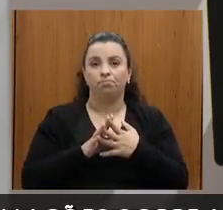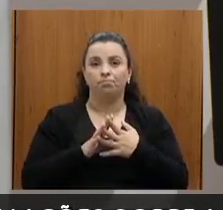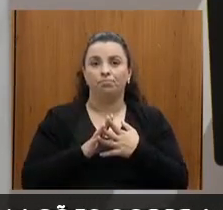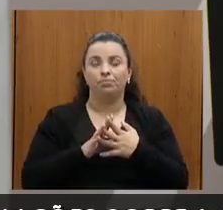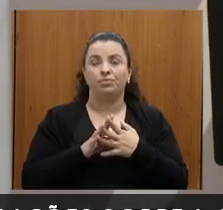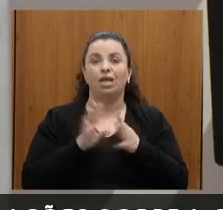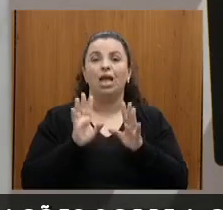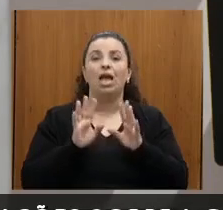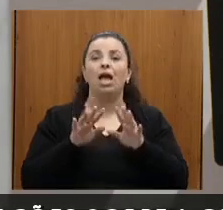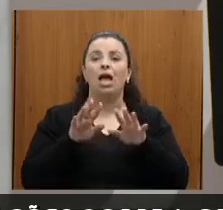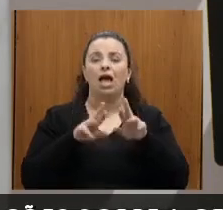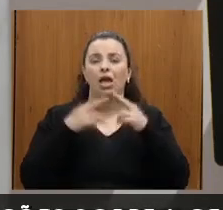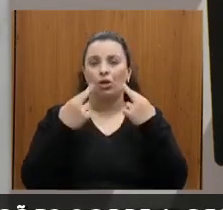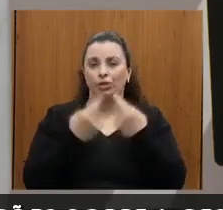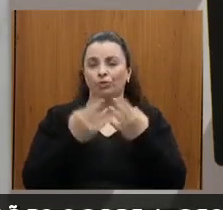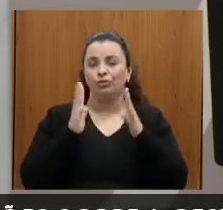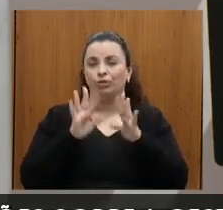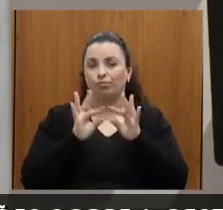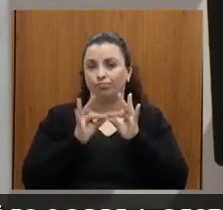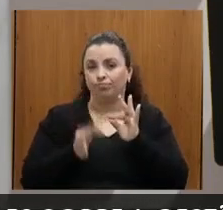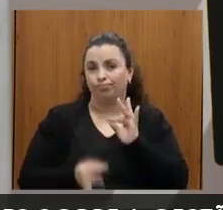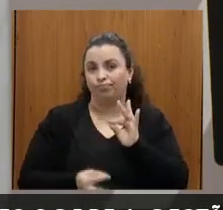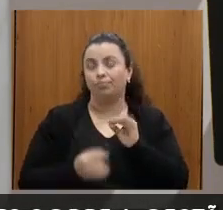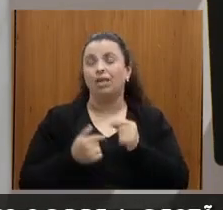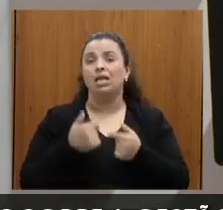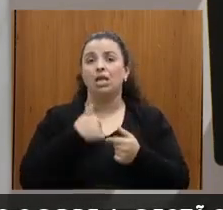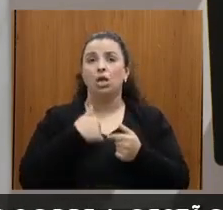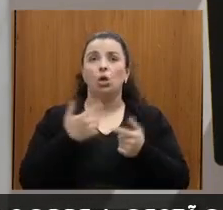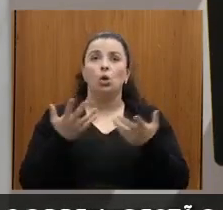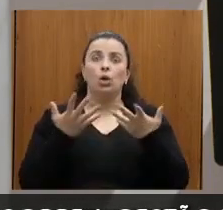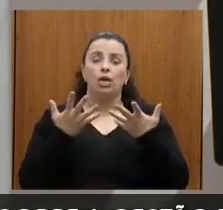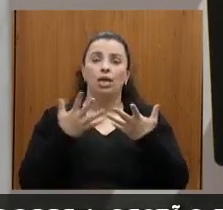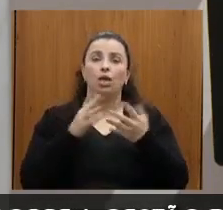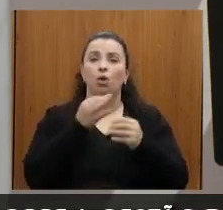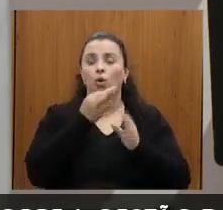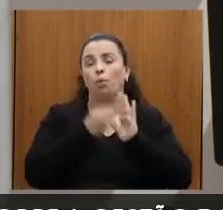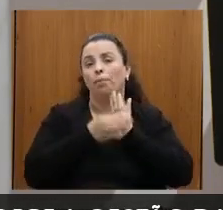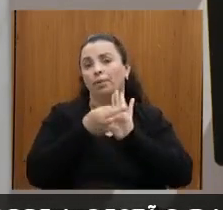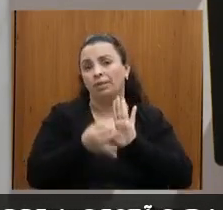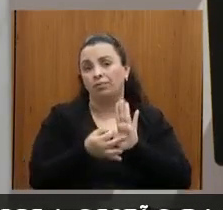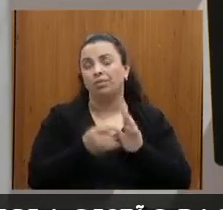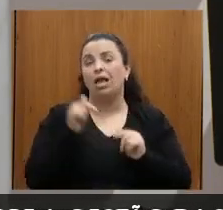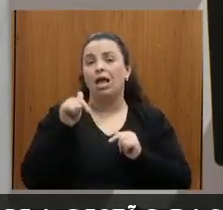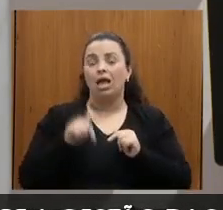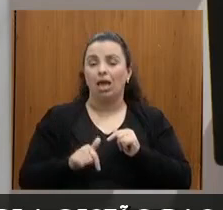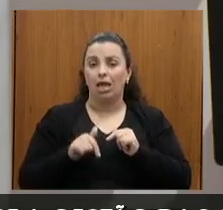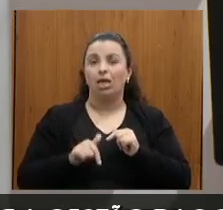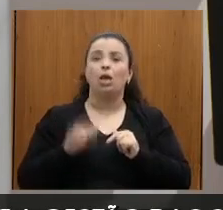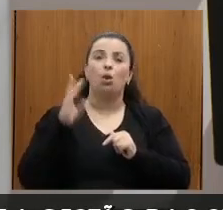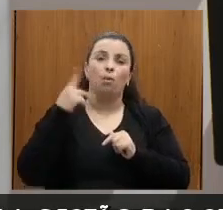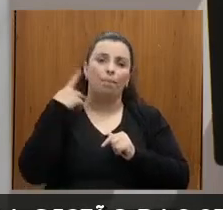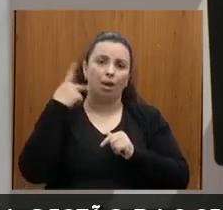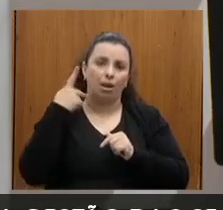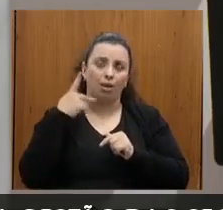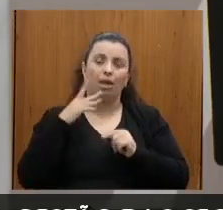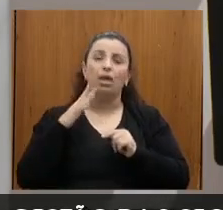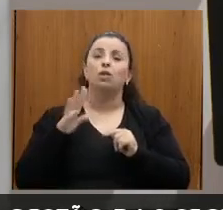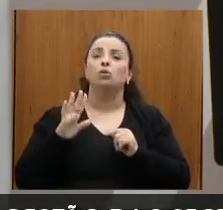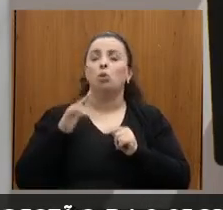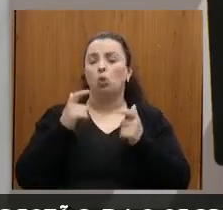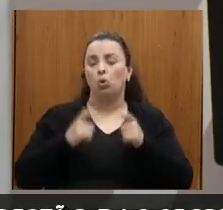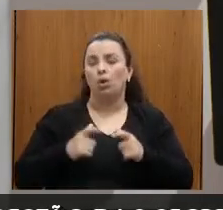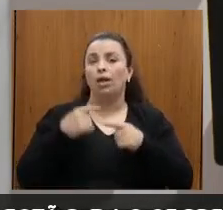está muito demorada, trazer essa opinião. Aqui é o Parlamento, é a casa da discussão, é onde se